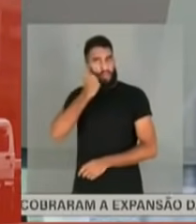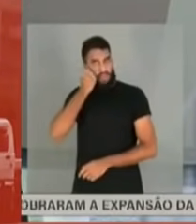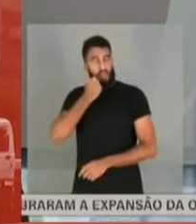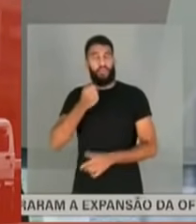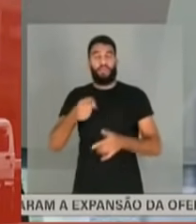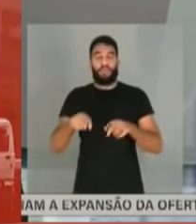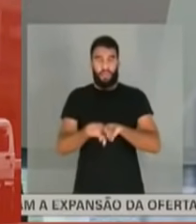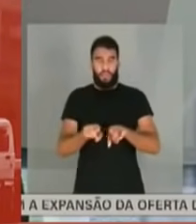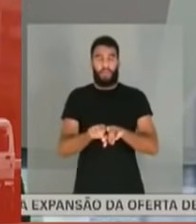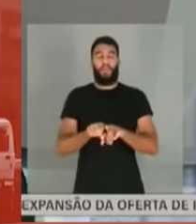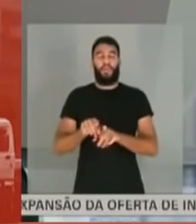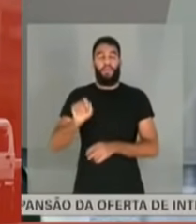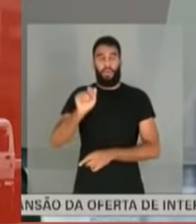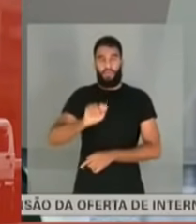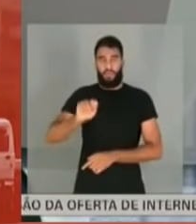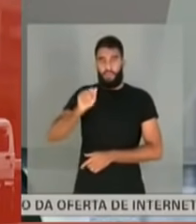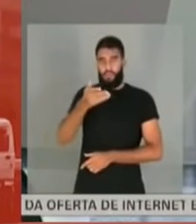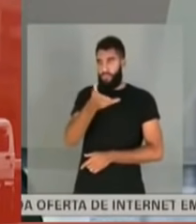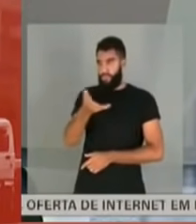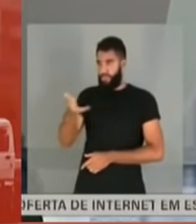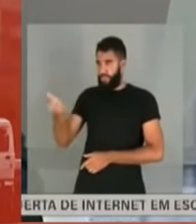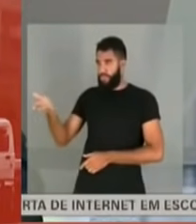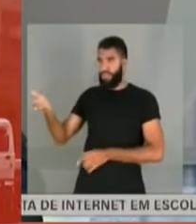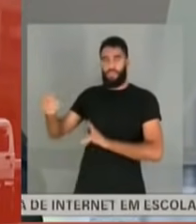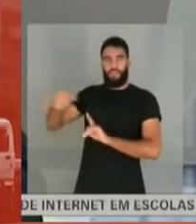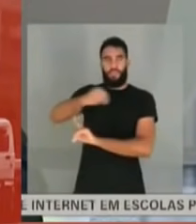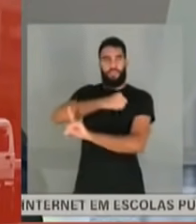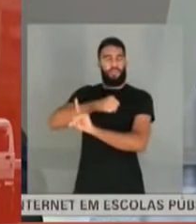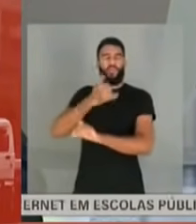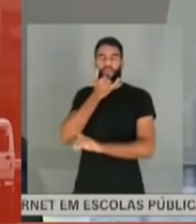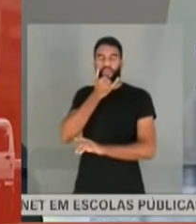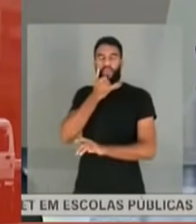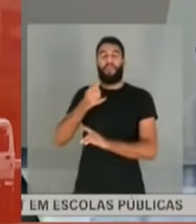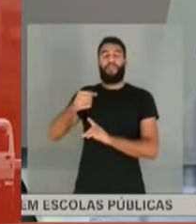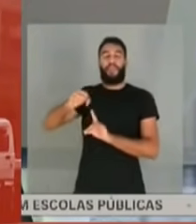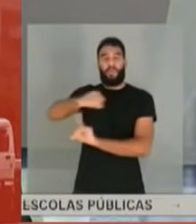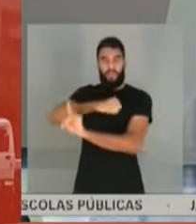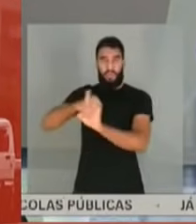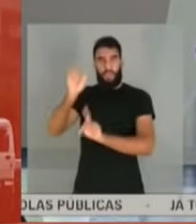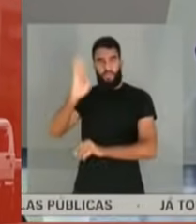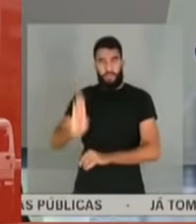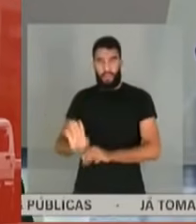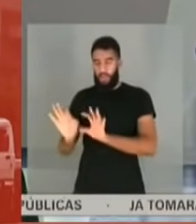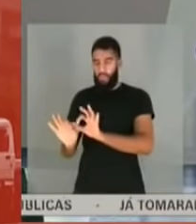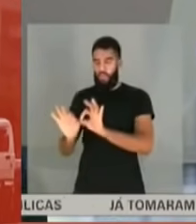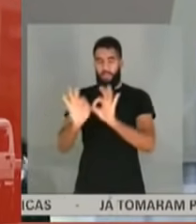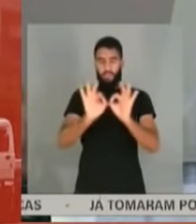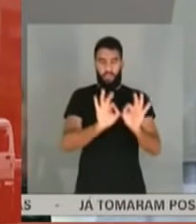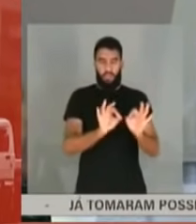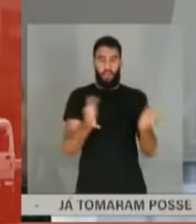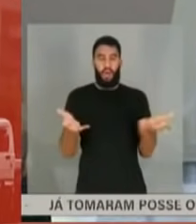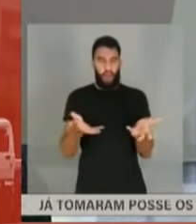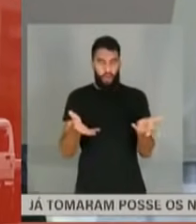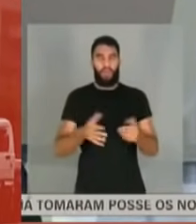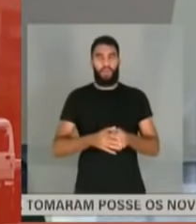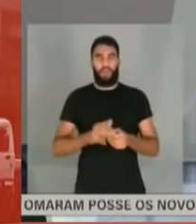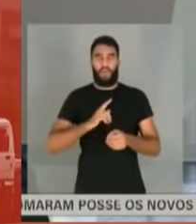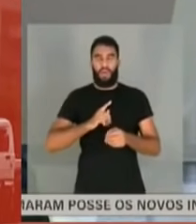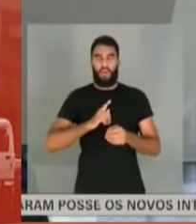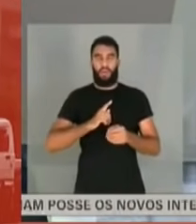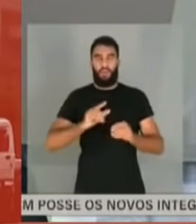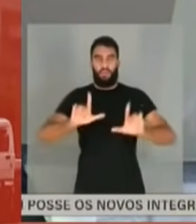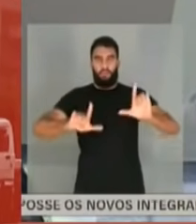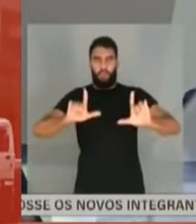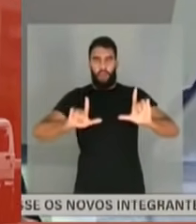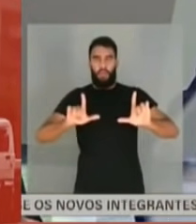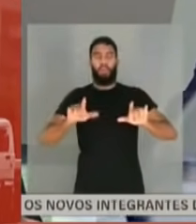Quem lhe deu competência para isso, não é? E o que nós temos aí é uma mistura que não tem nada de republicana